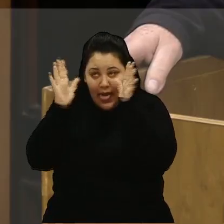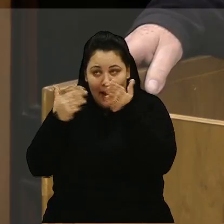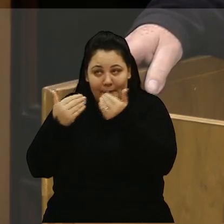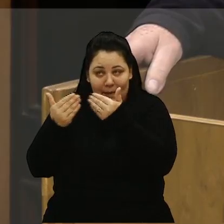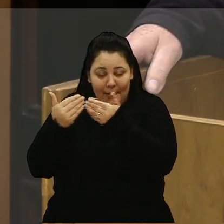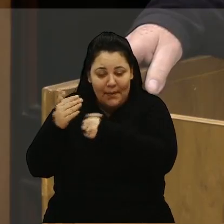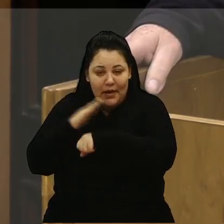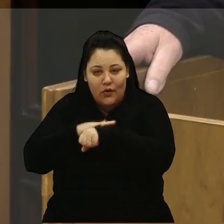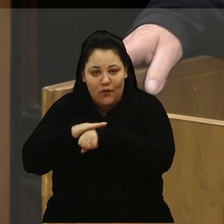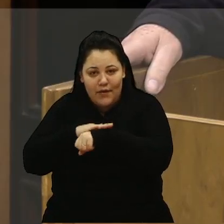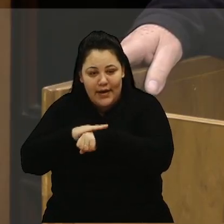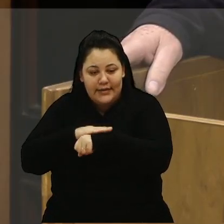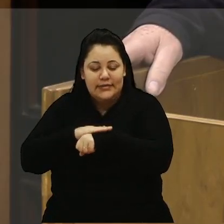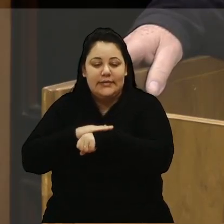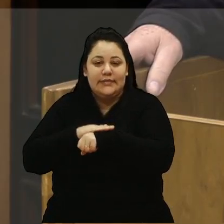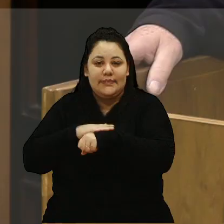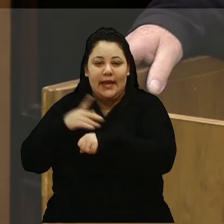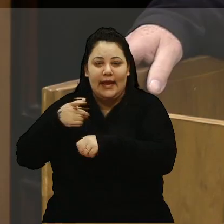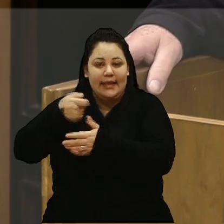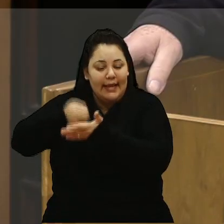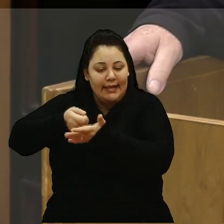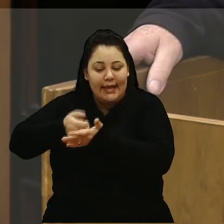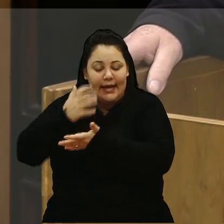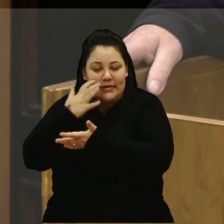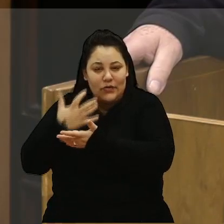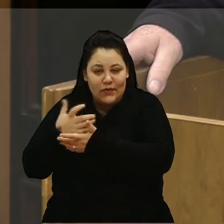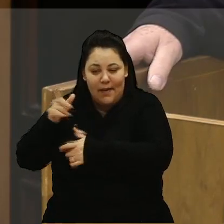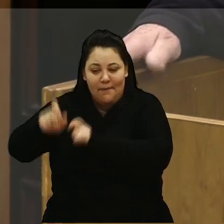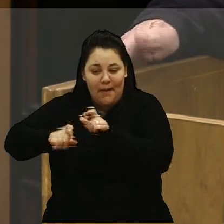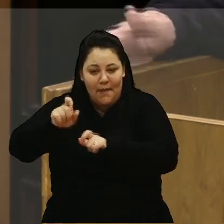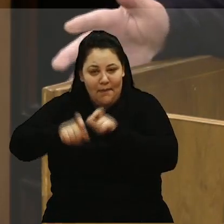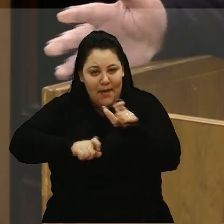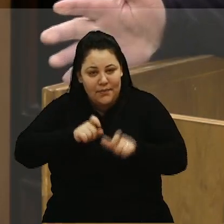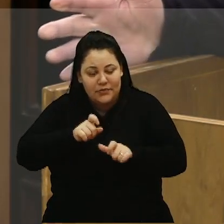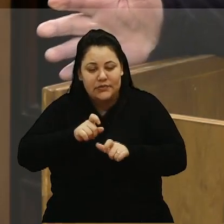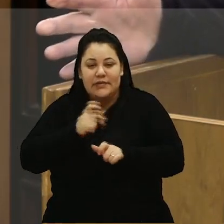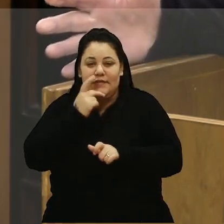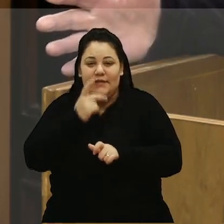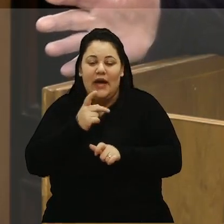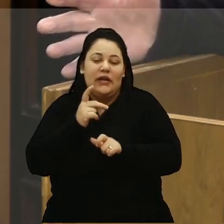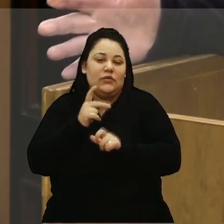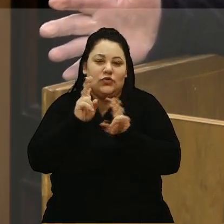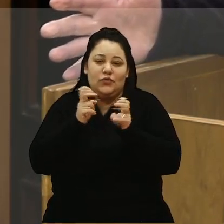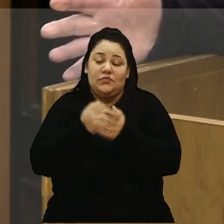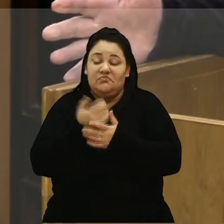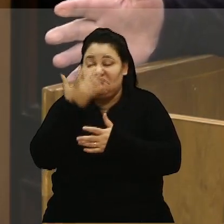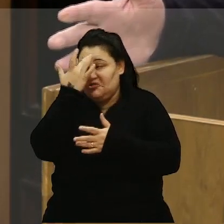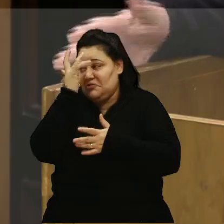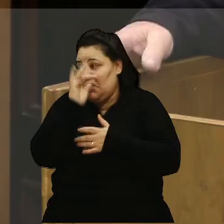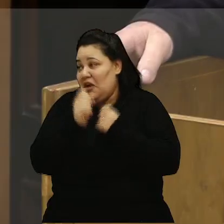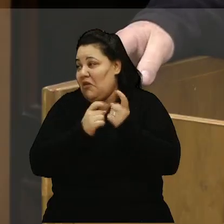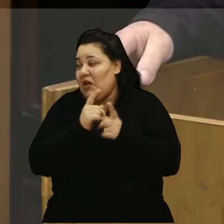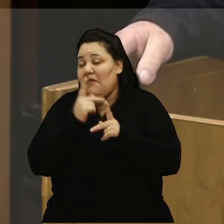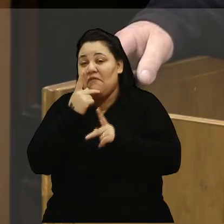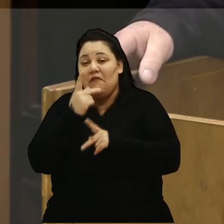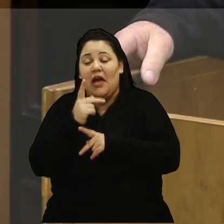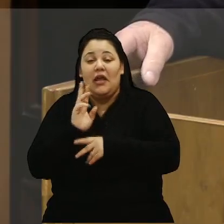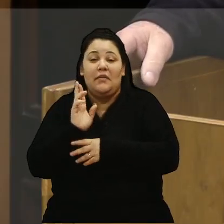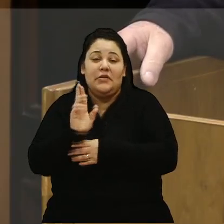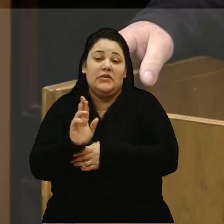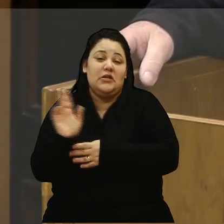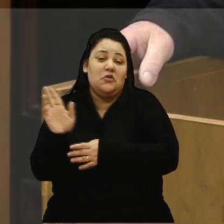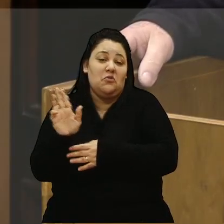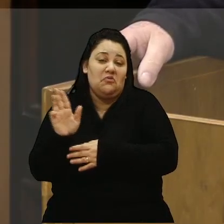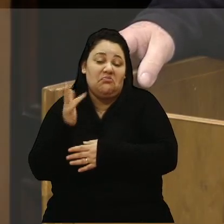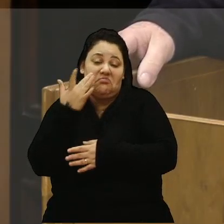com as pessoas que falam, se é que alguém fala, né, em nome do presidente.